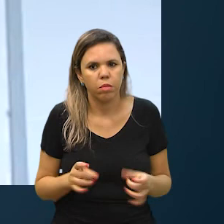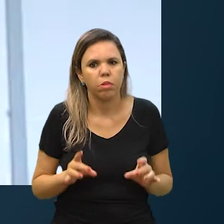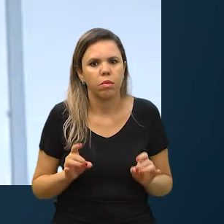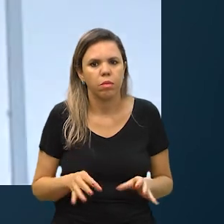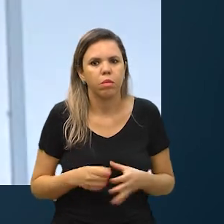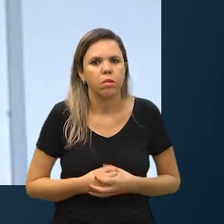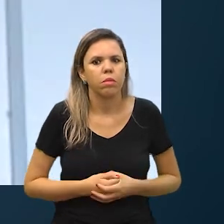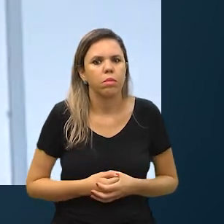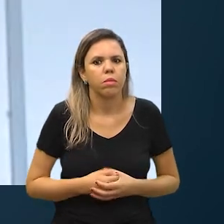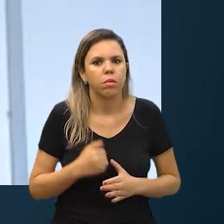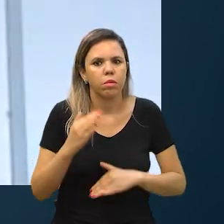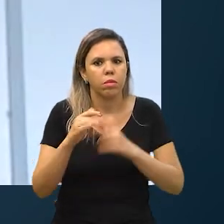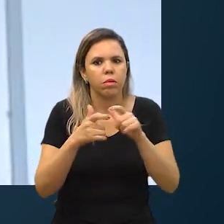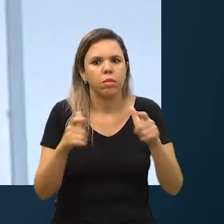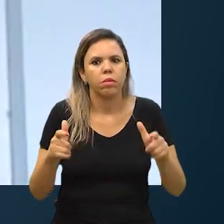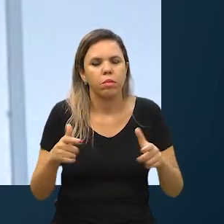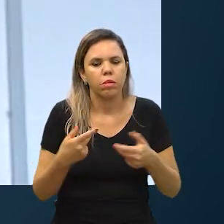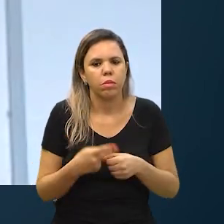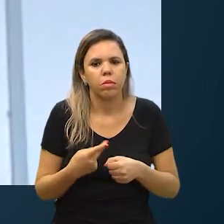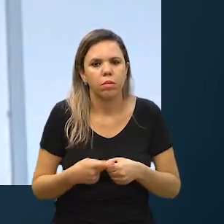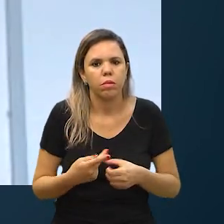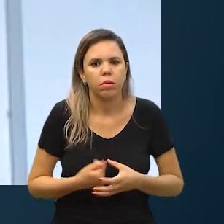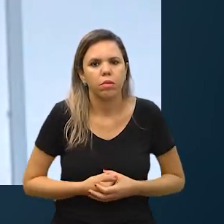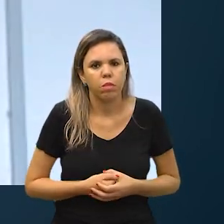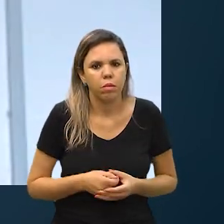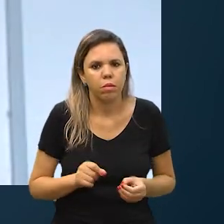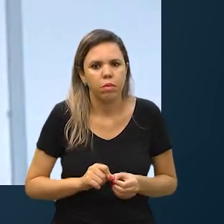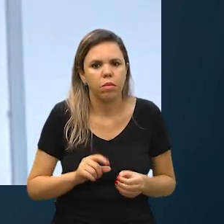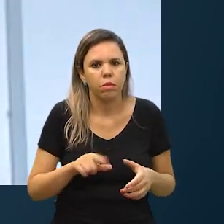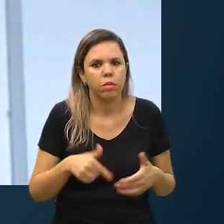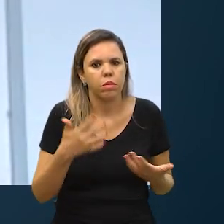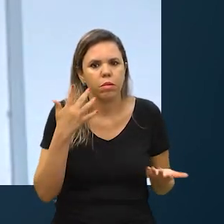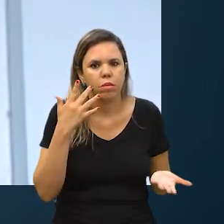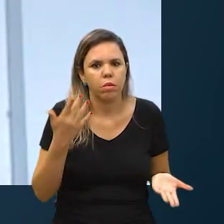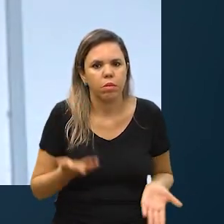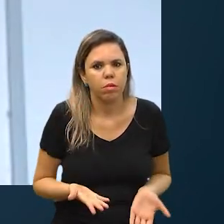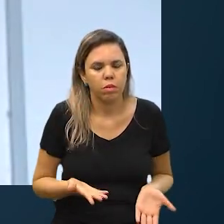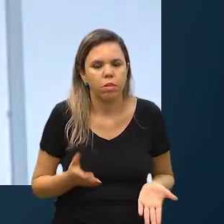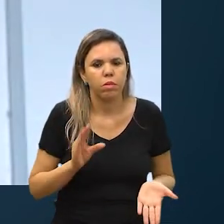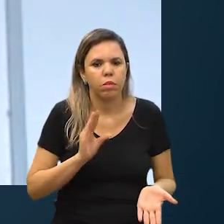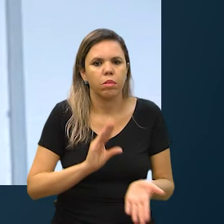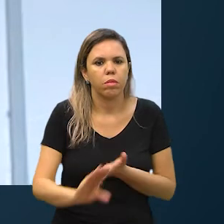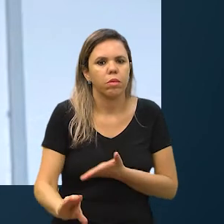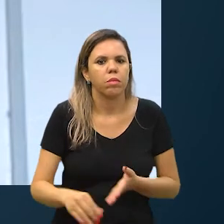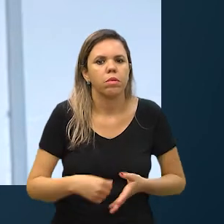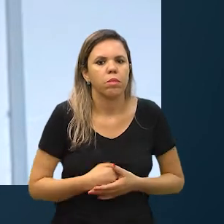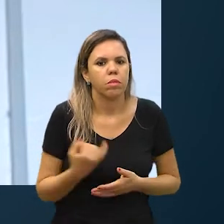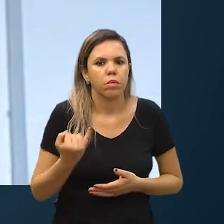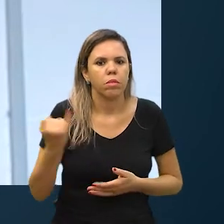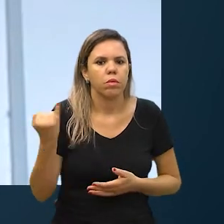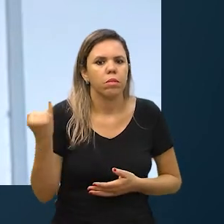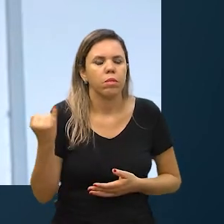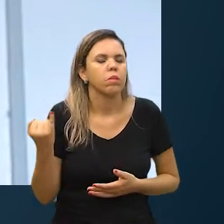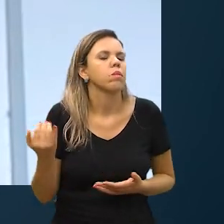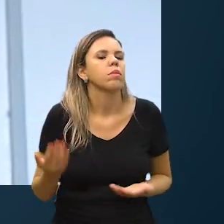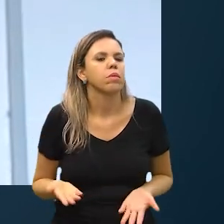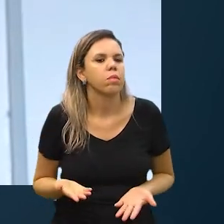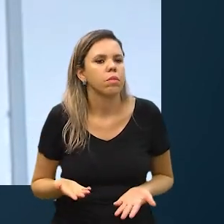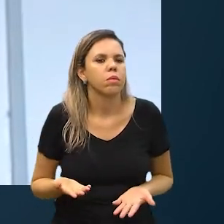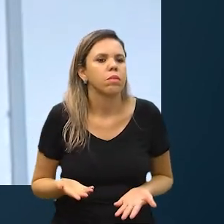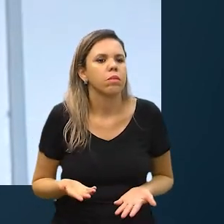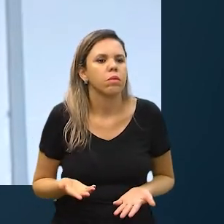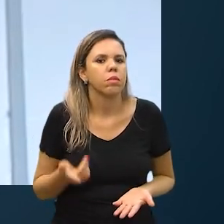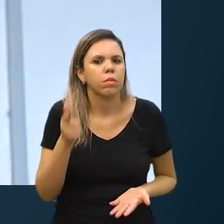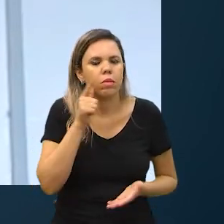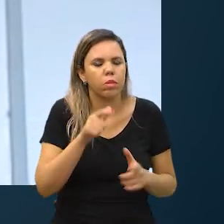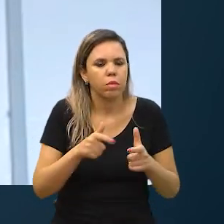de vendas. A gente precisa crescer e escalar o produto. Para a gente fazer isso, aí acho que um pouco de investimento ia ser importante para a gente. Mas